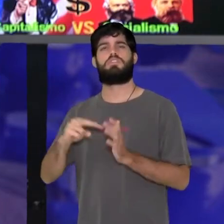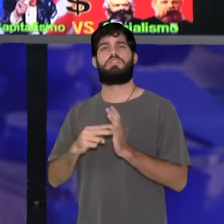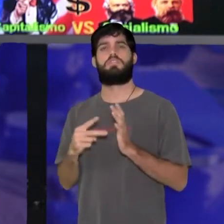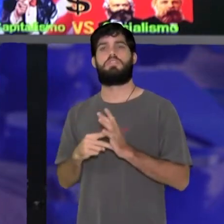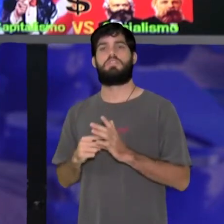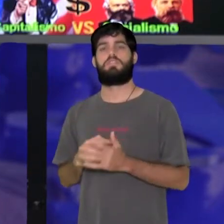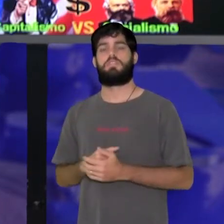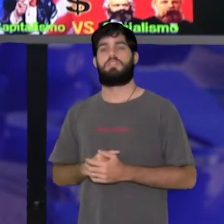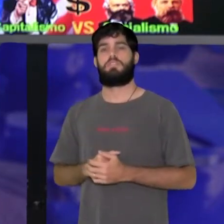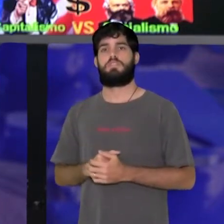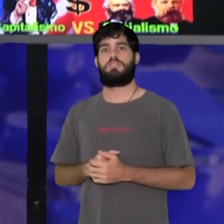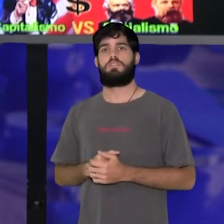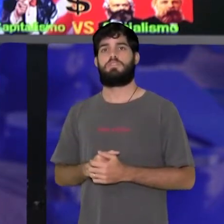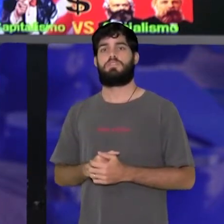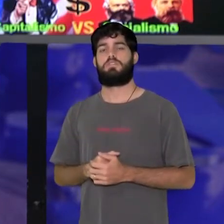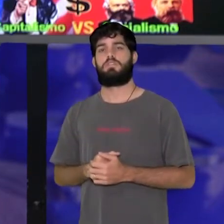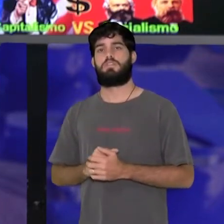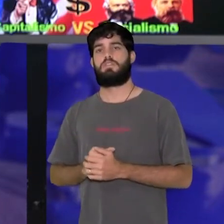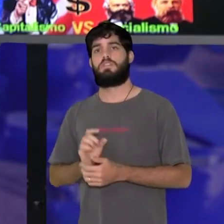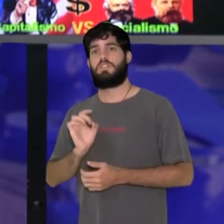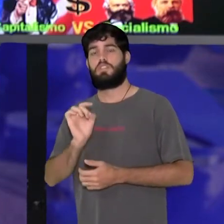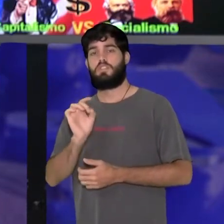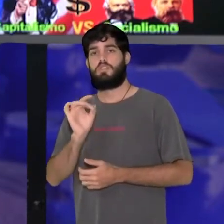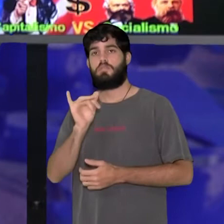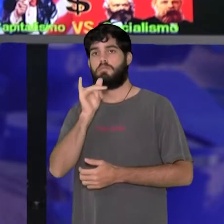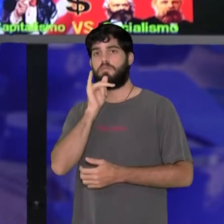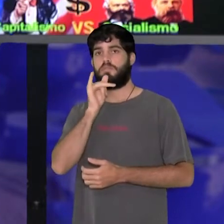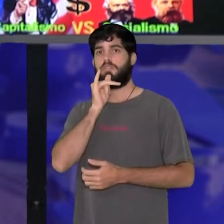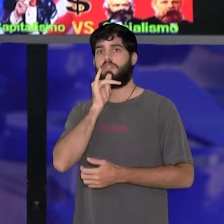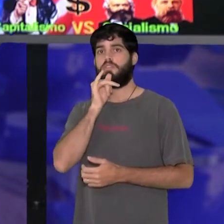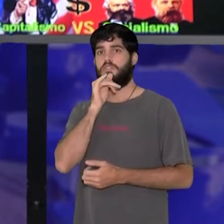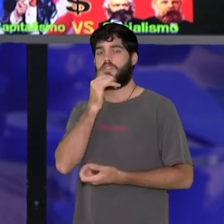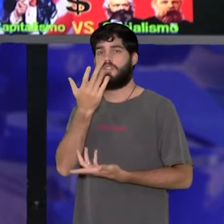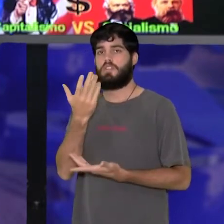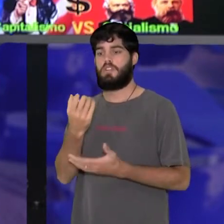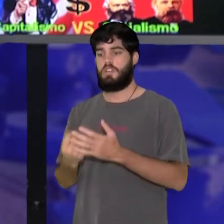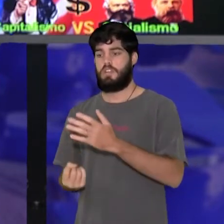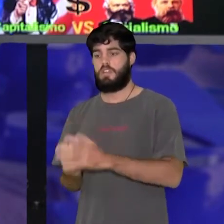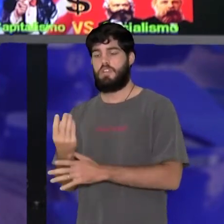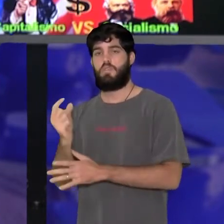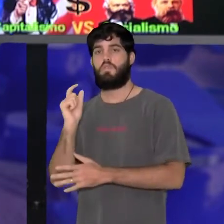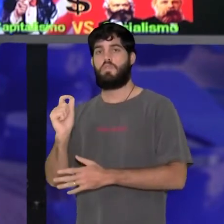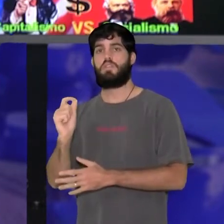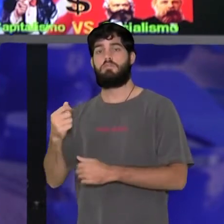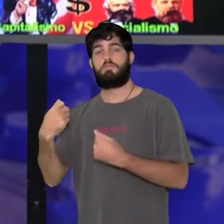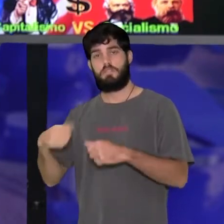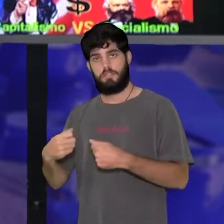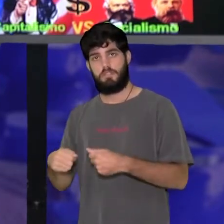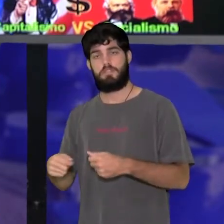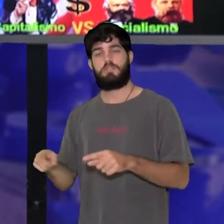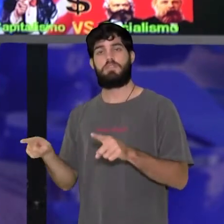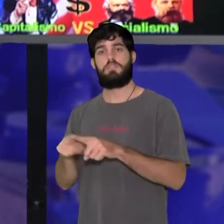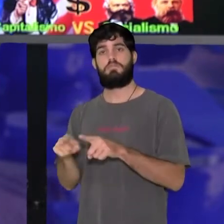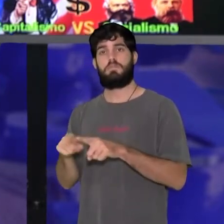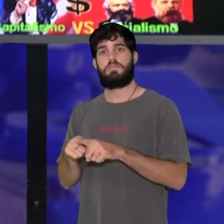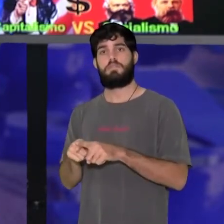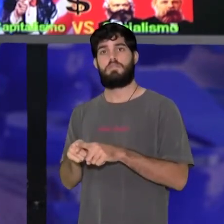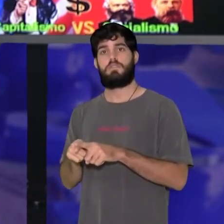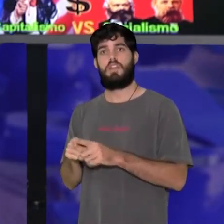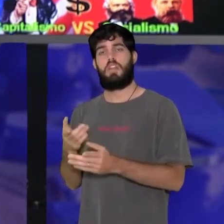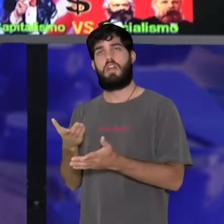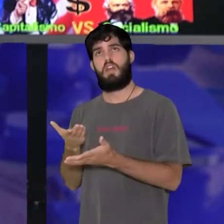Planificação econômica é quando só se produz aquilo que é necessário e a partir de